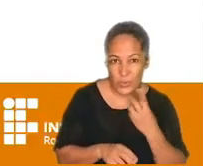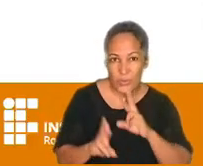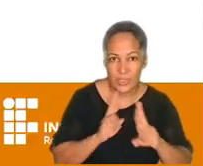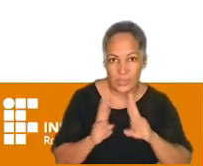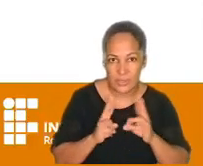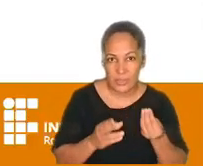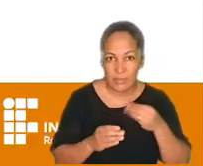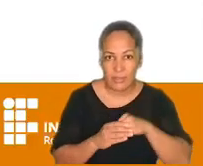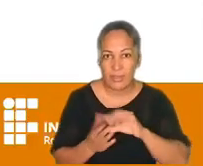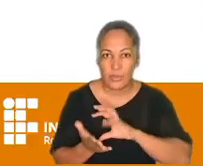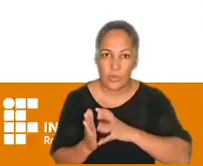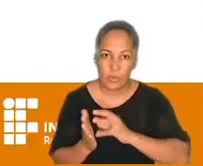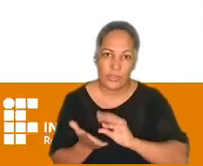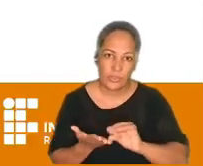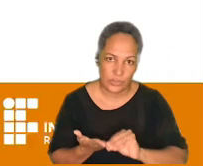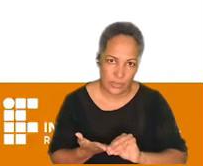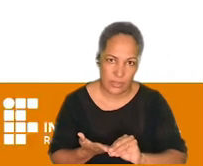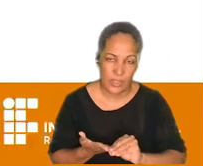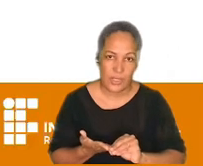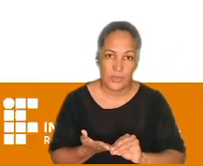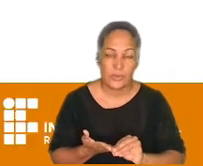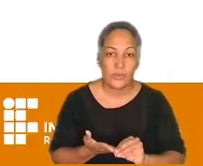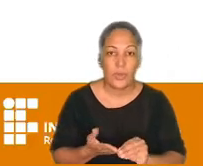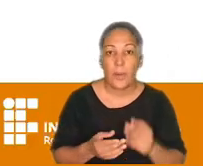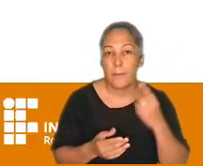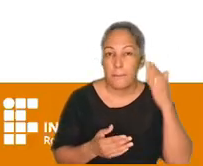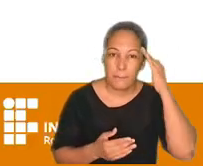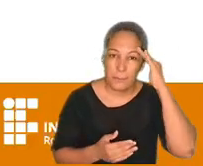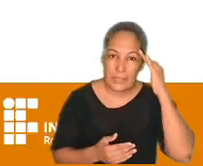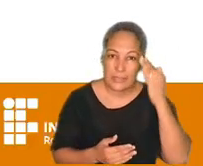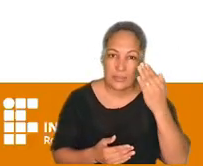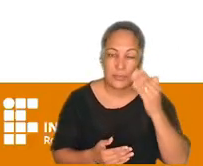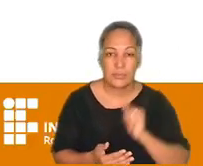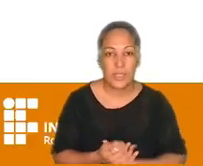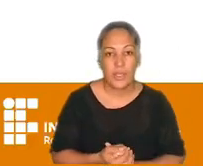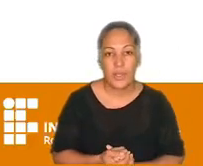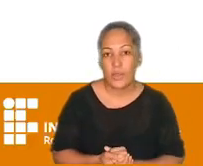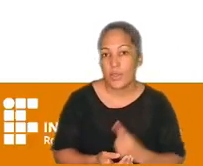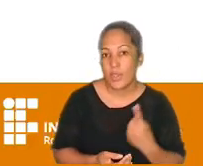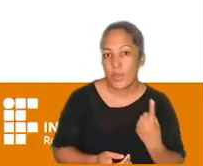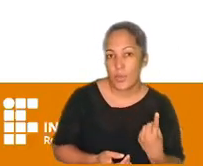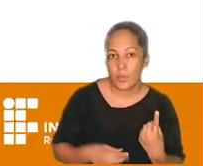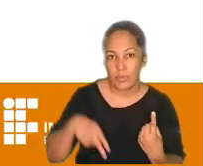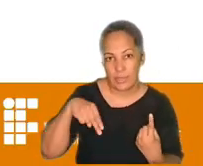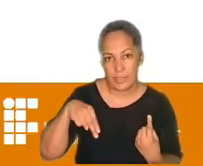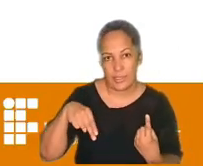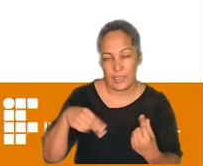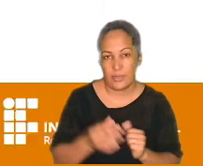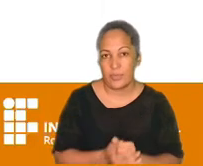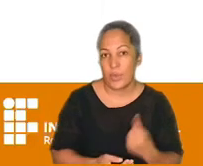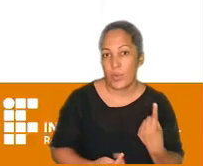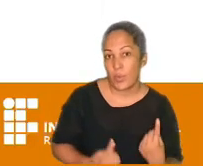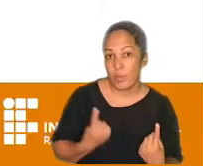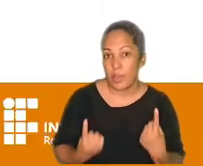existe dentro do banco de dados, isso no modelo físico principalmente, é o 1 para N.